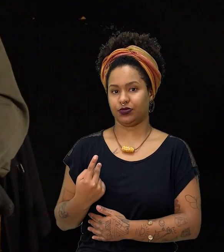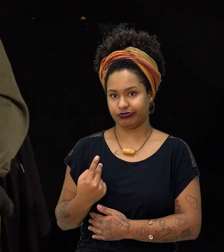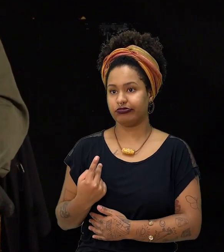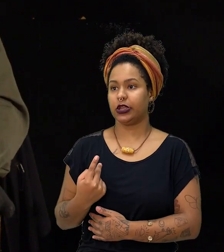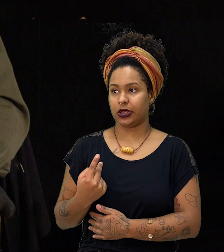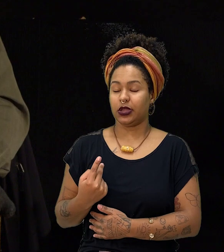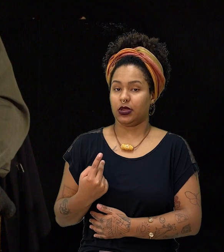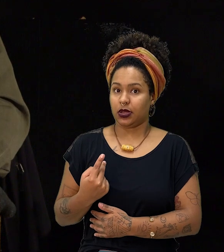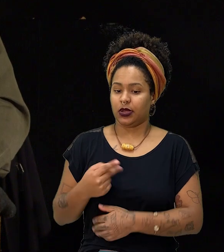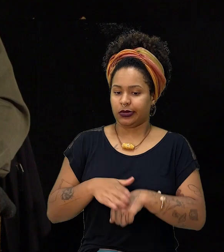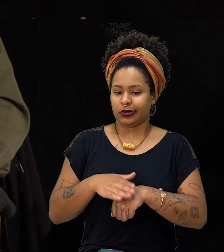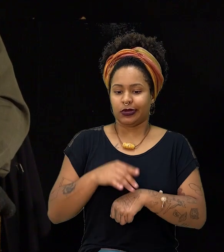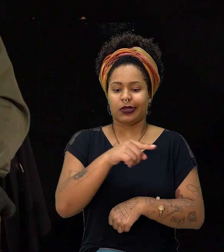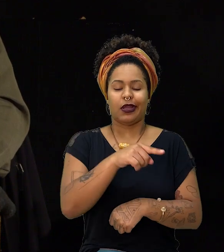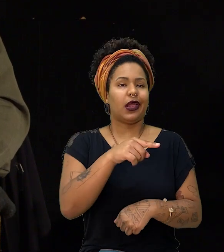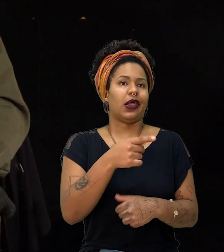às voltas com